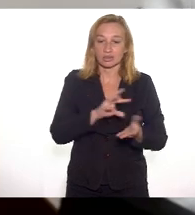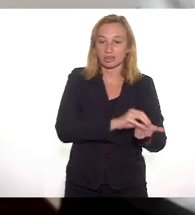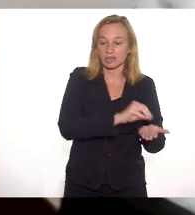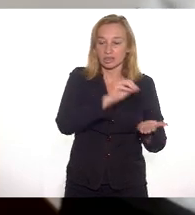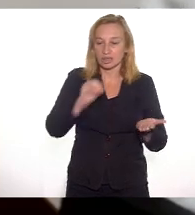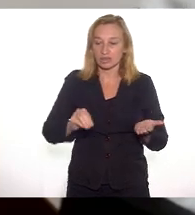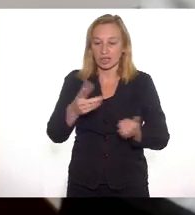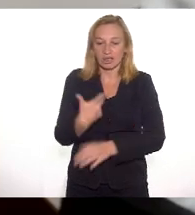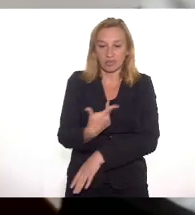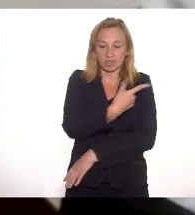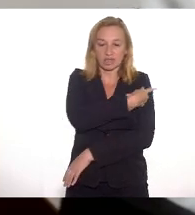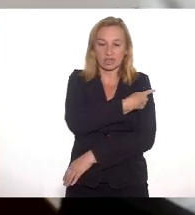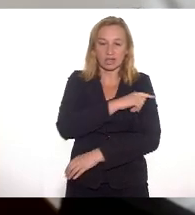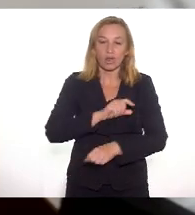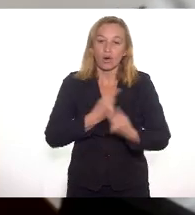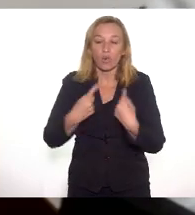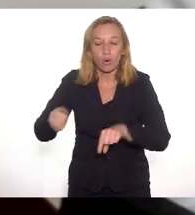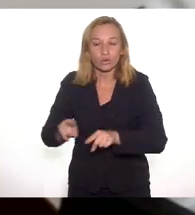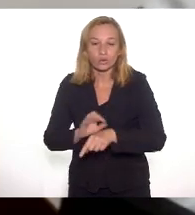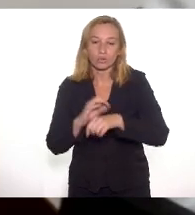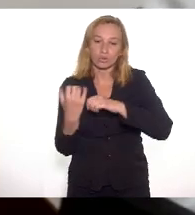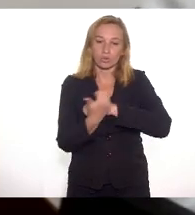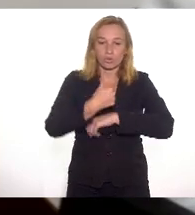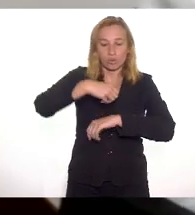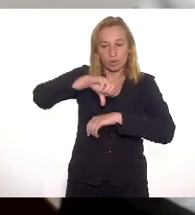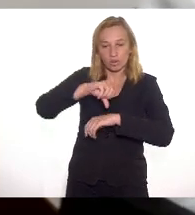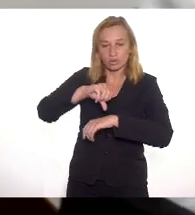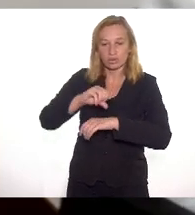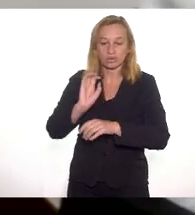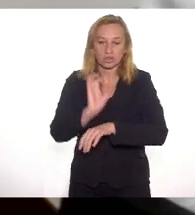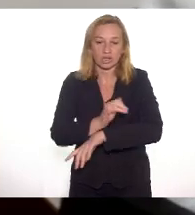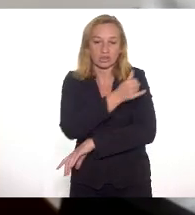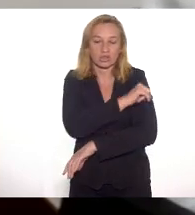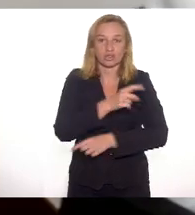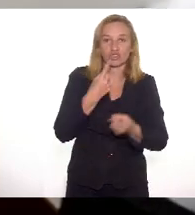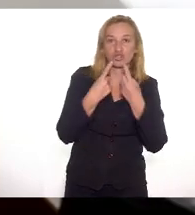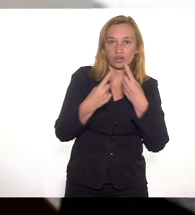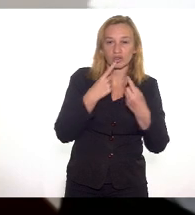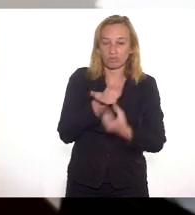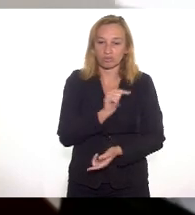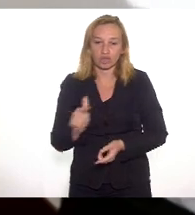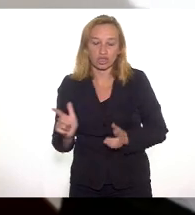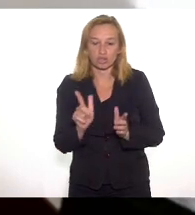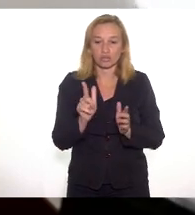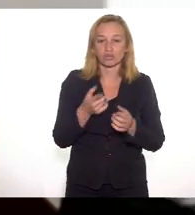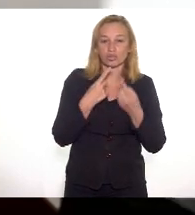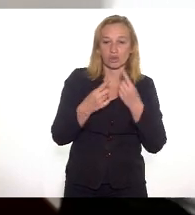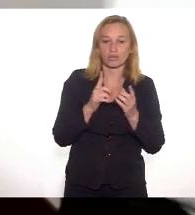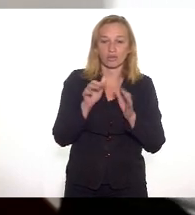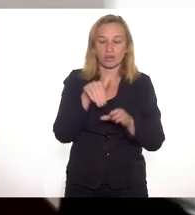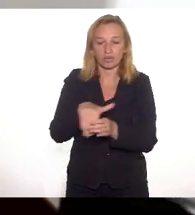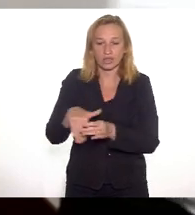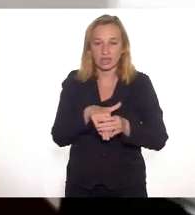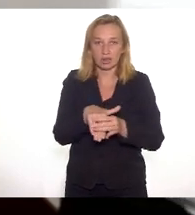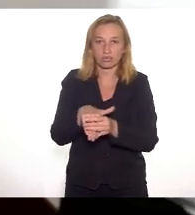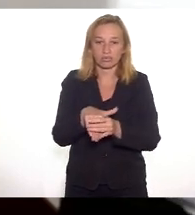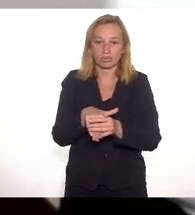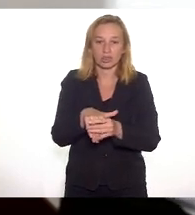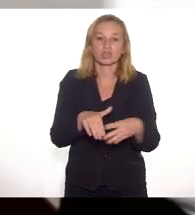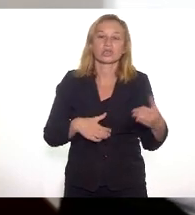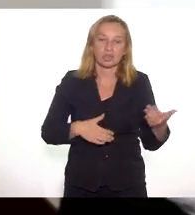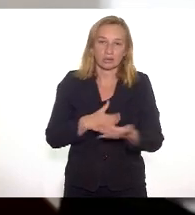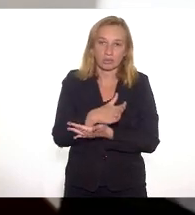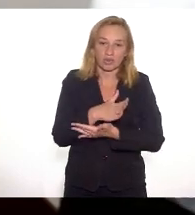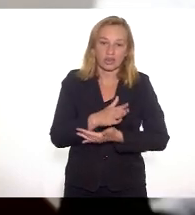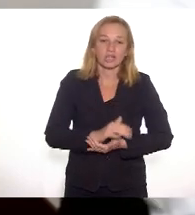na vacinação contra o coronavírus, Senado do Estado do Rio de Janeiro. Em discussão, não havendo quem queira discutir, encerrada a discussão, em votação, os senhores que aprovam a